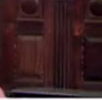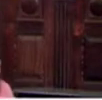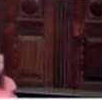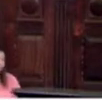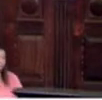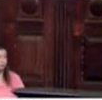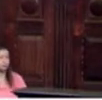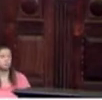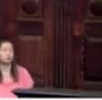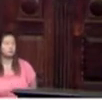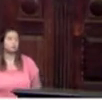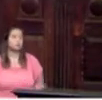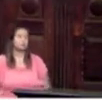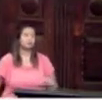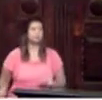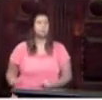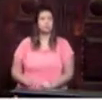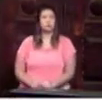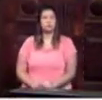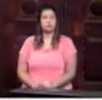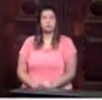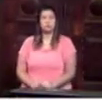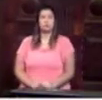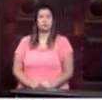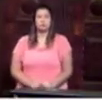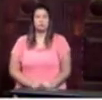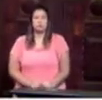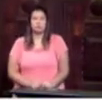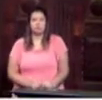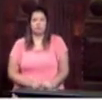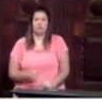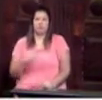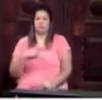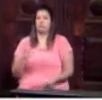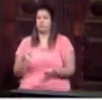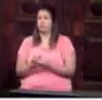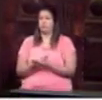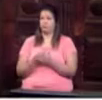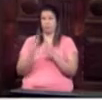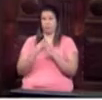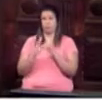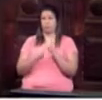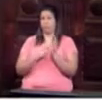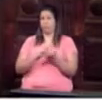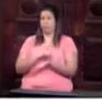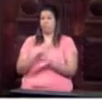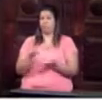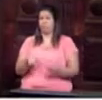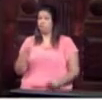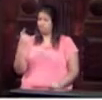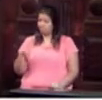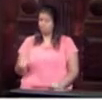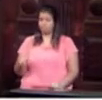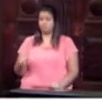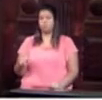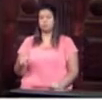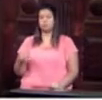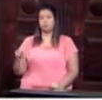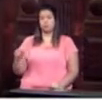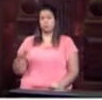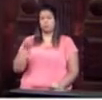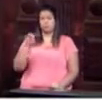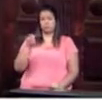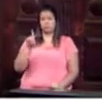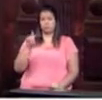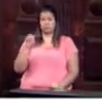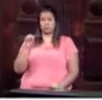aí, de repente, várias emendas foram apresentadas, de novo o deputado Edson Albertazzi, na